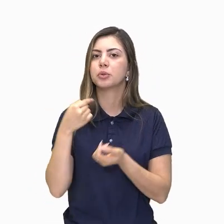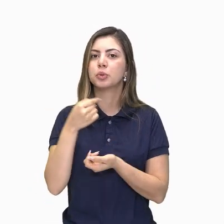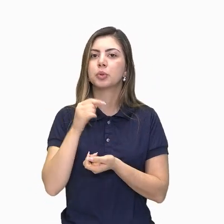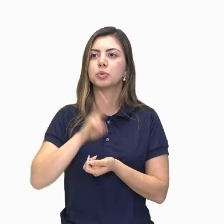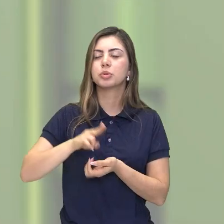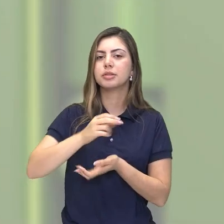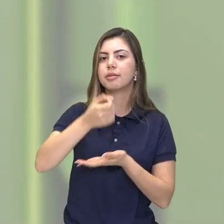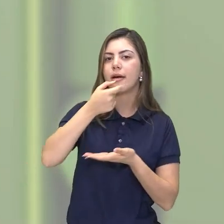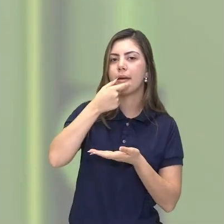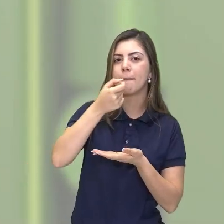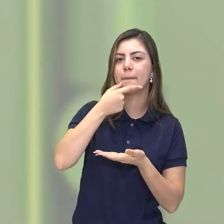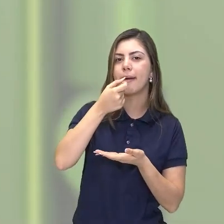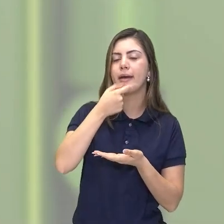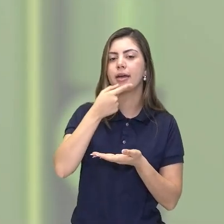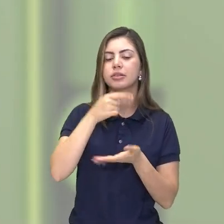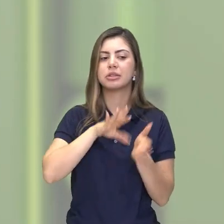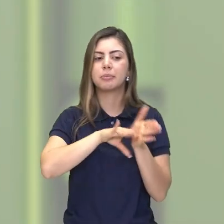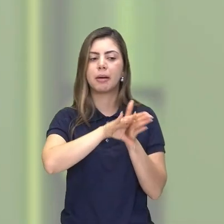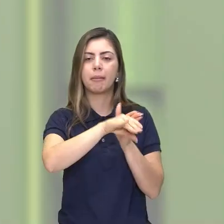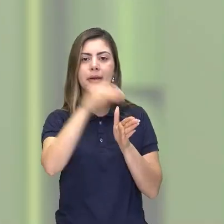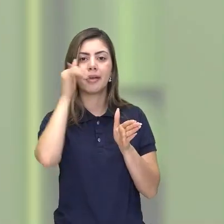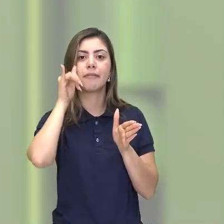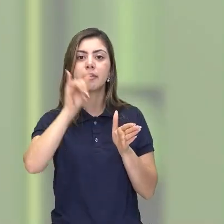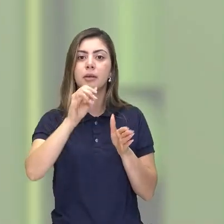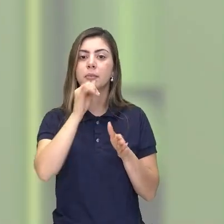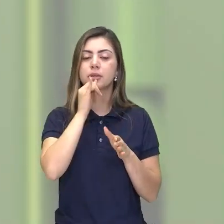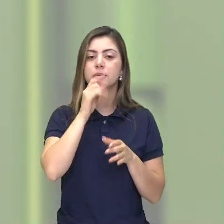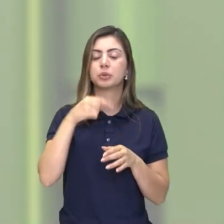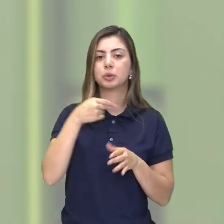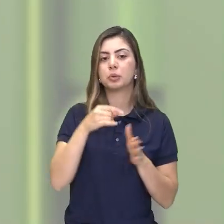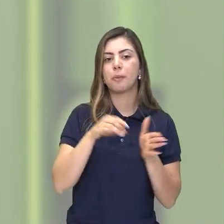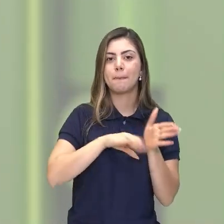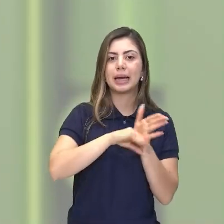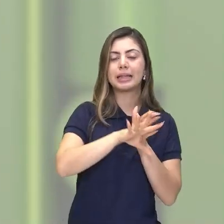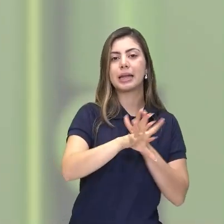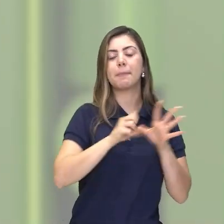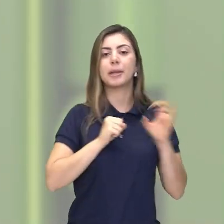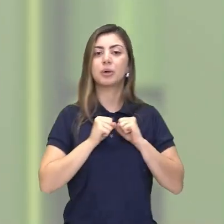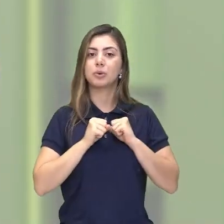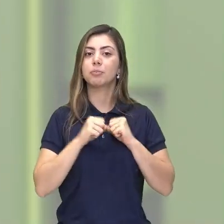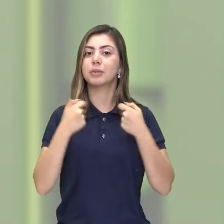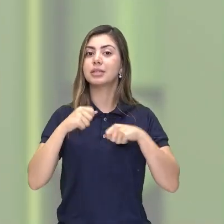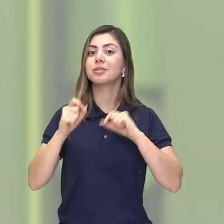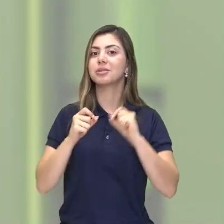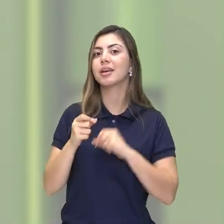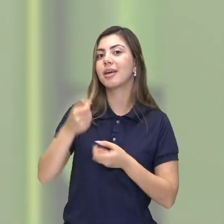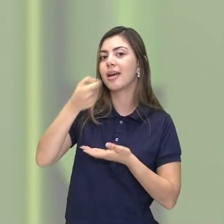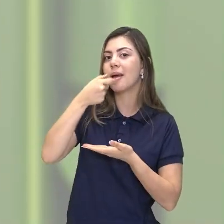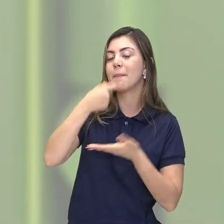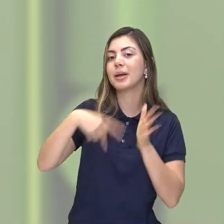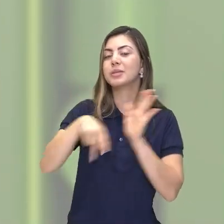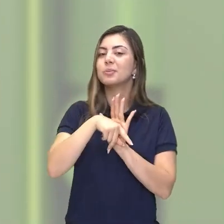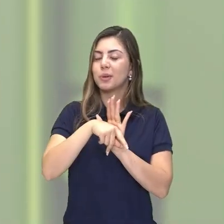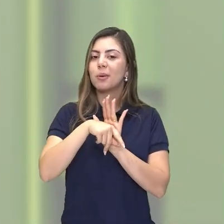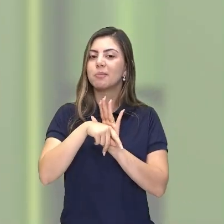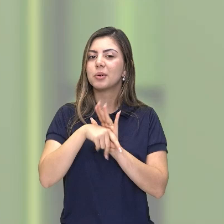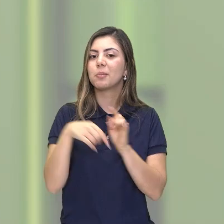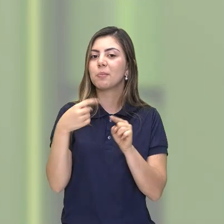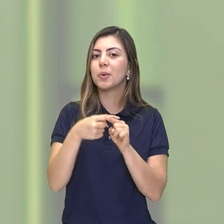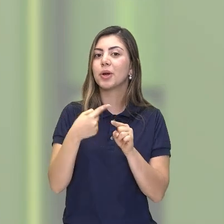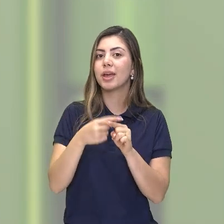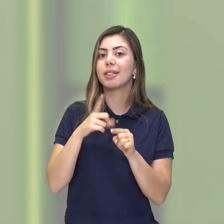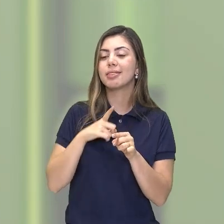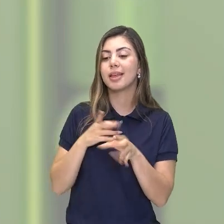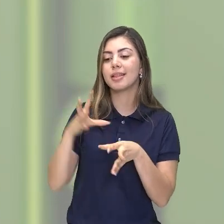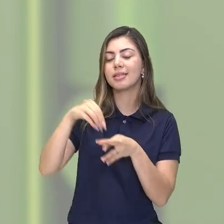Quando acontece, por exemplo, uma infecção bacteriana, o que é que você vai tomar? Antibiótico. Porque no antibiótico tem